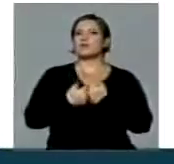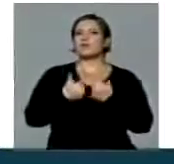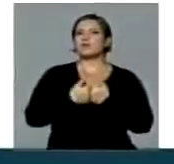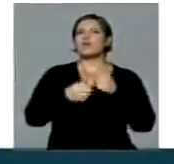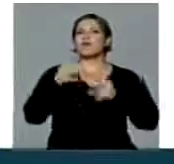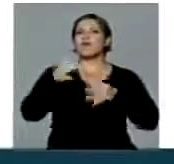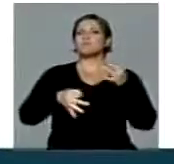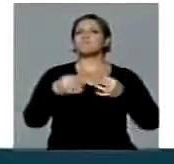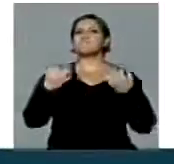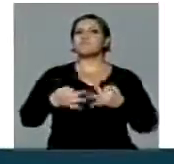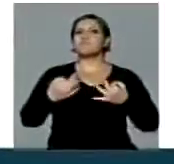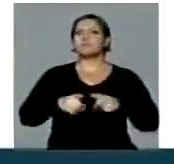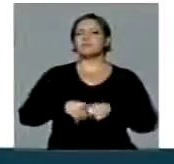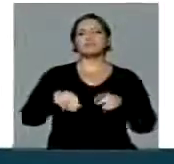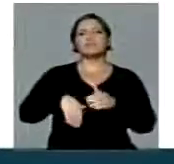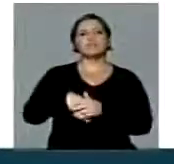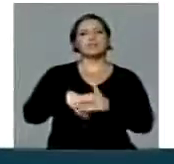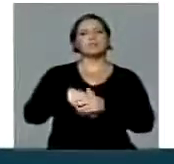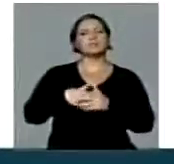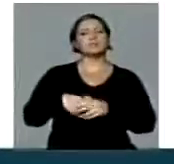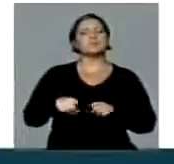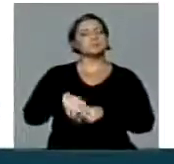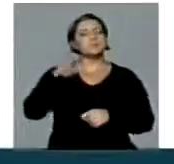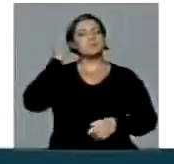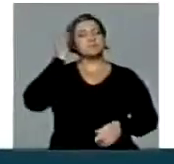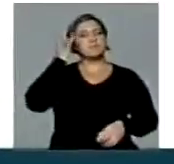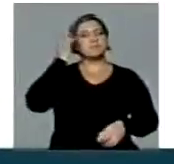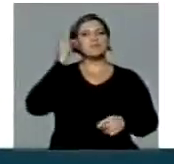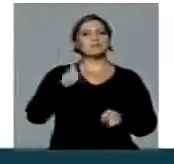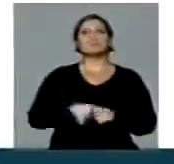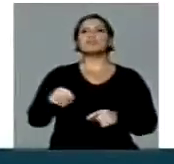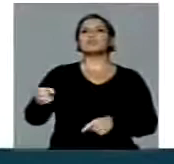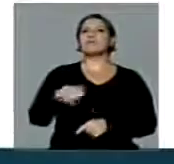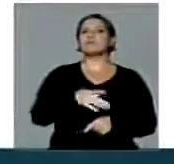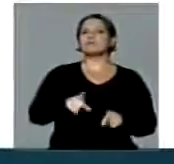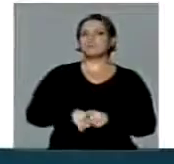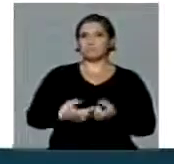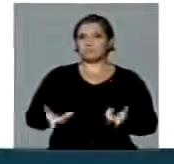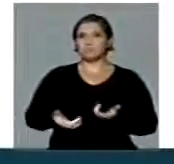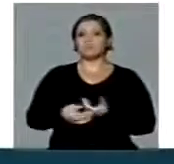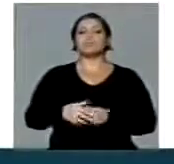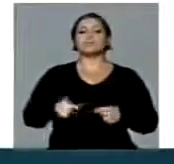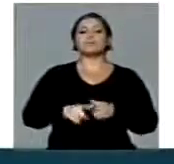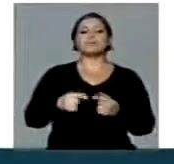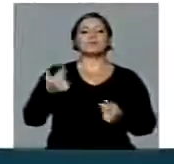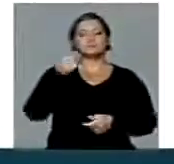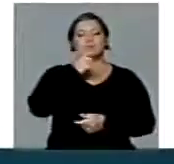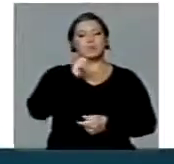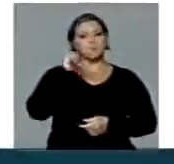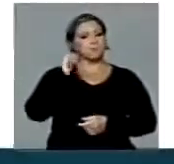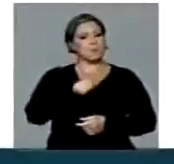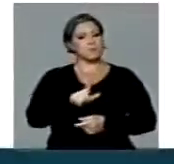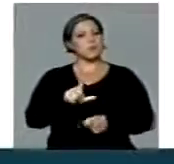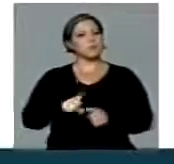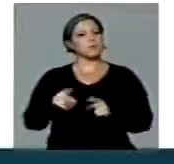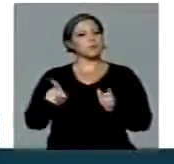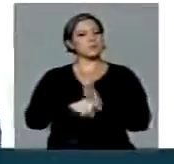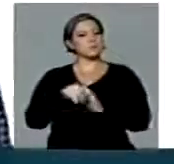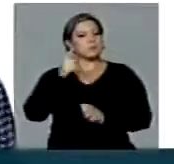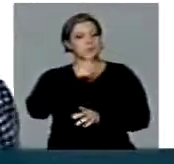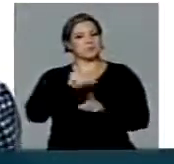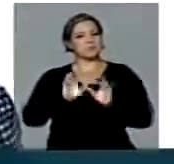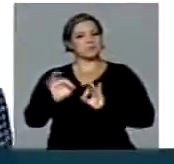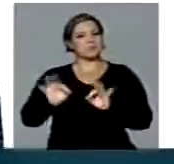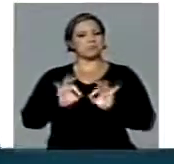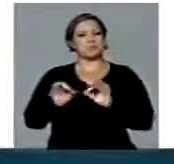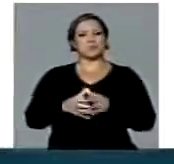com a estrutura para o futebol contemporâneo completamente novo. Um gol de craque do governador